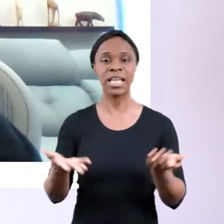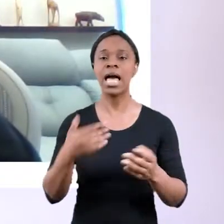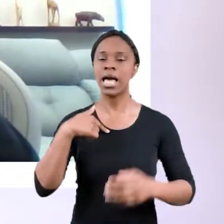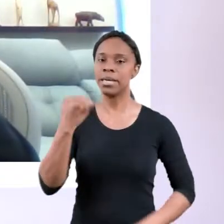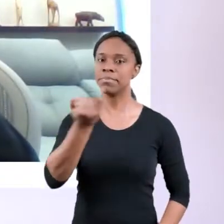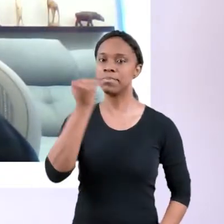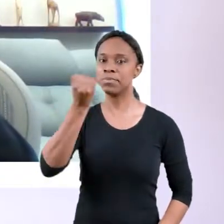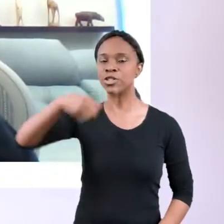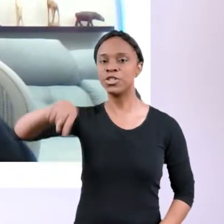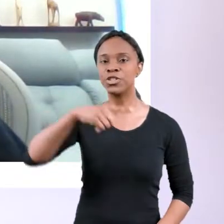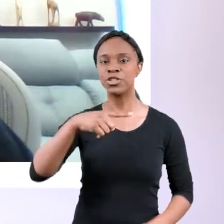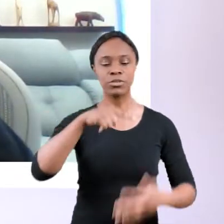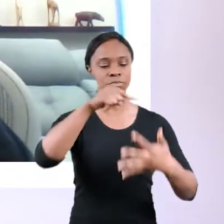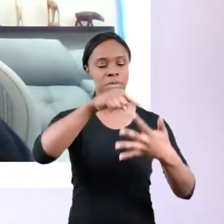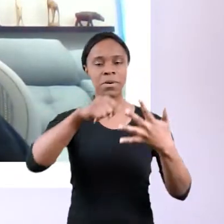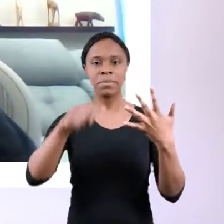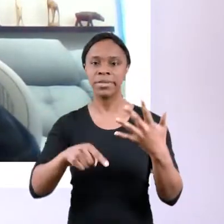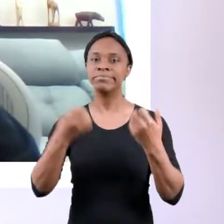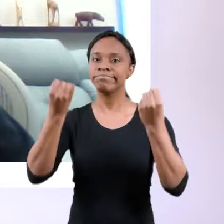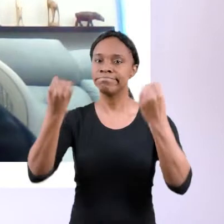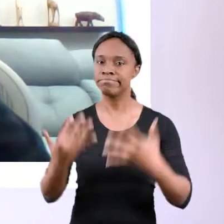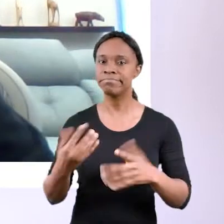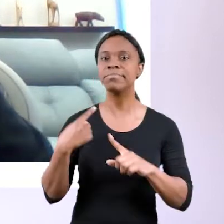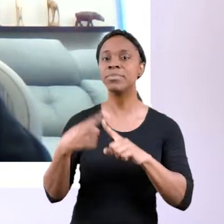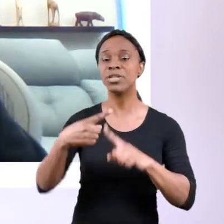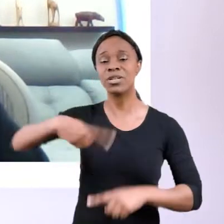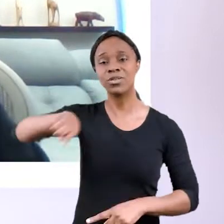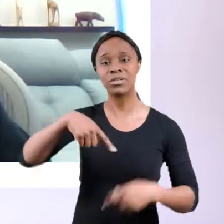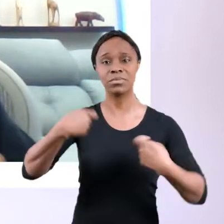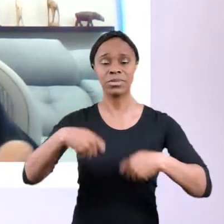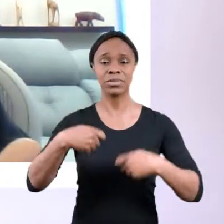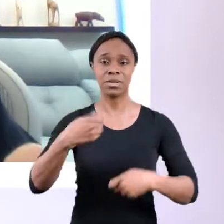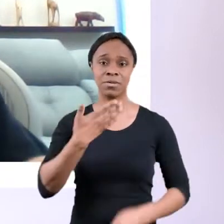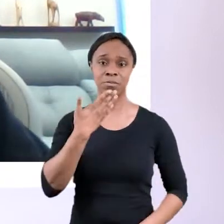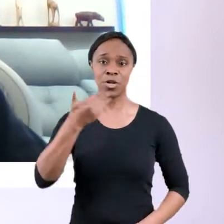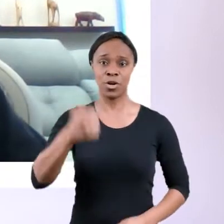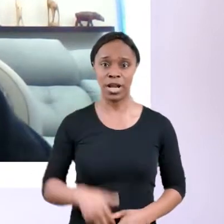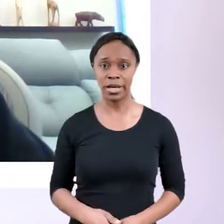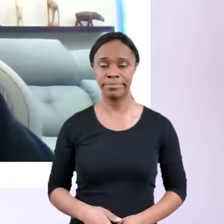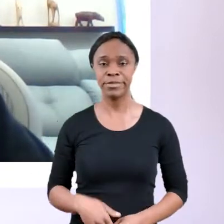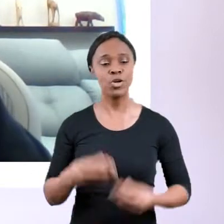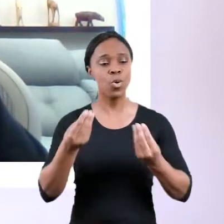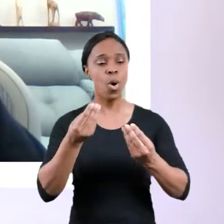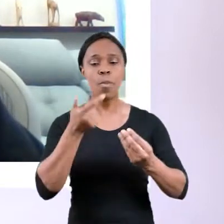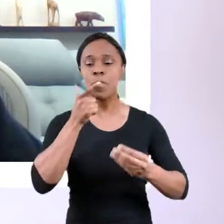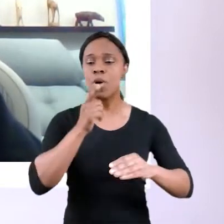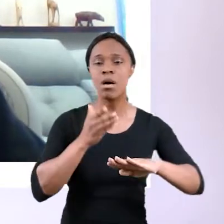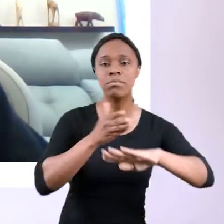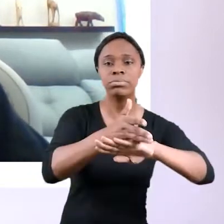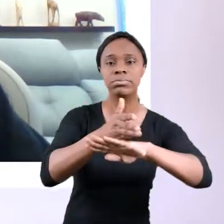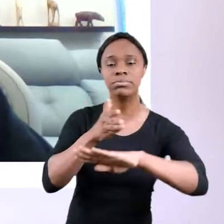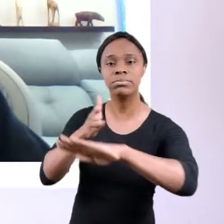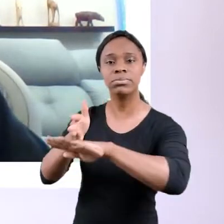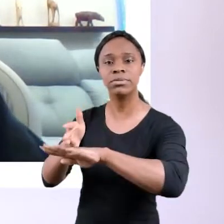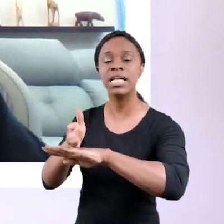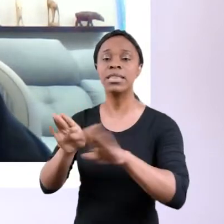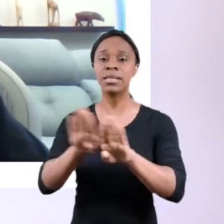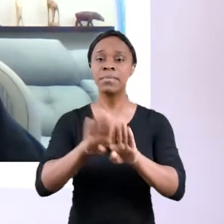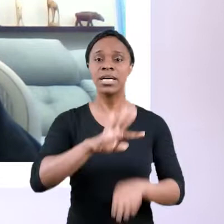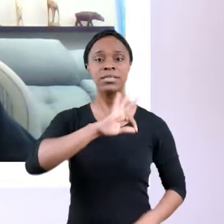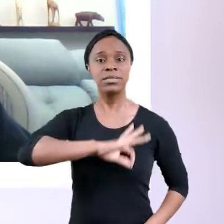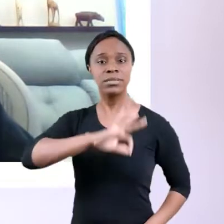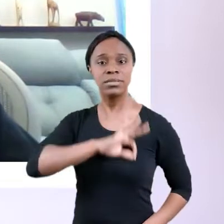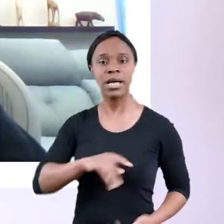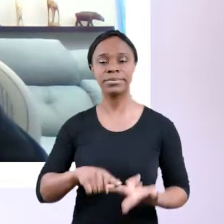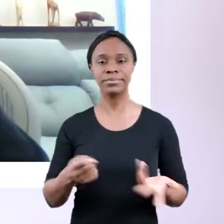falar sobre esses pontos, porque para a gente melhorar essa condição de acesso, de remuneração e